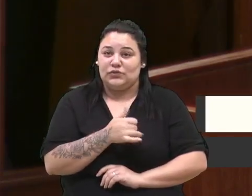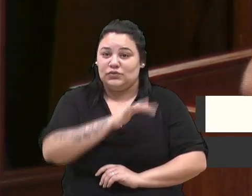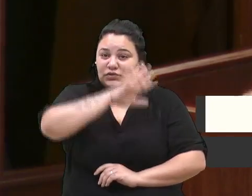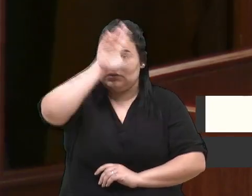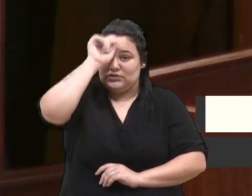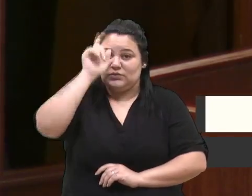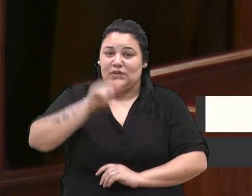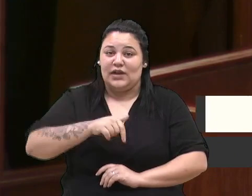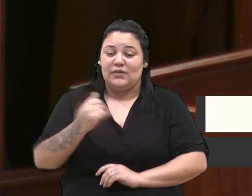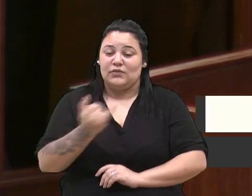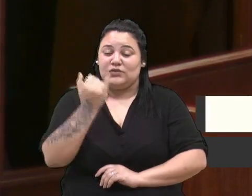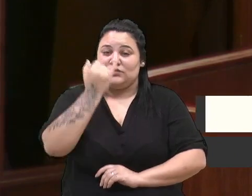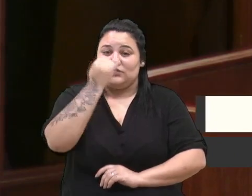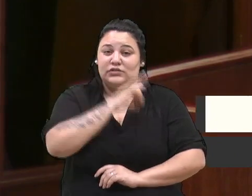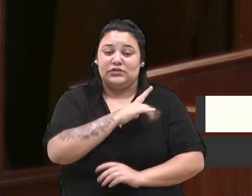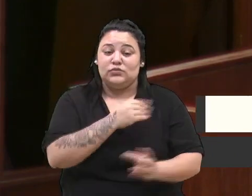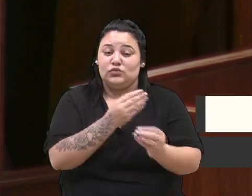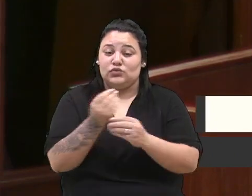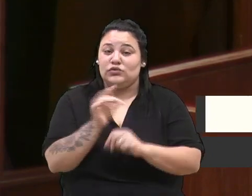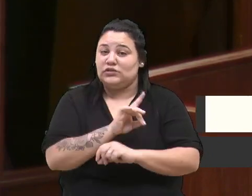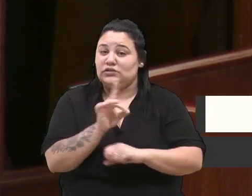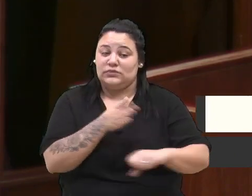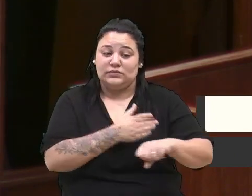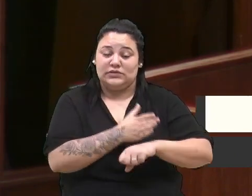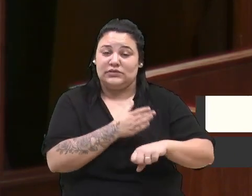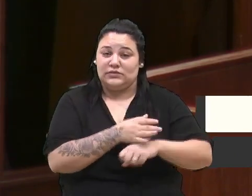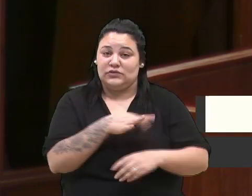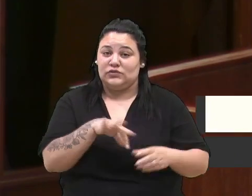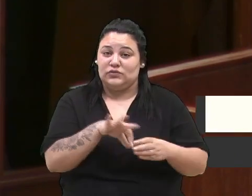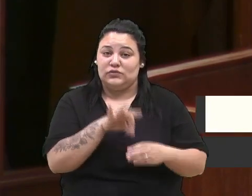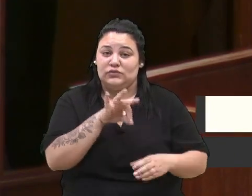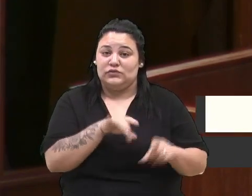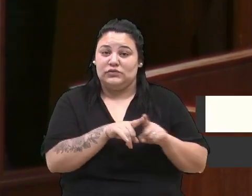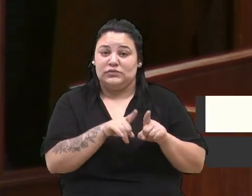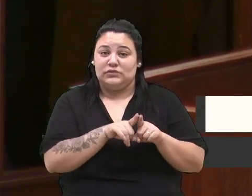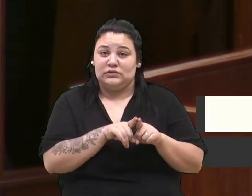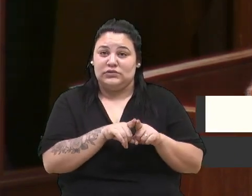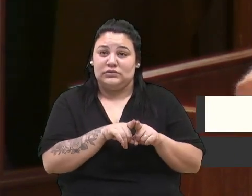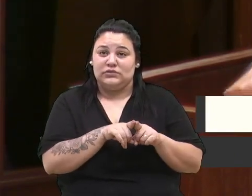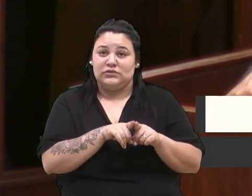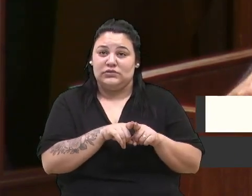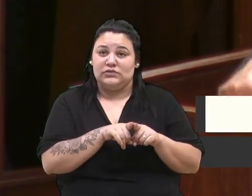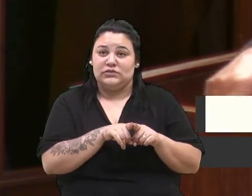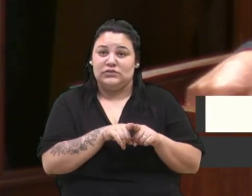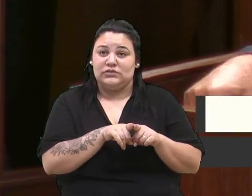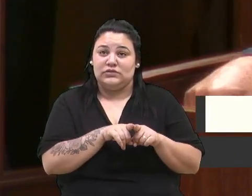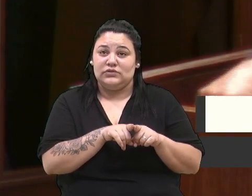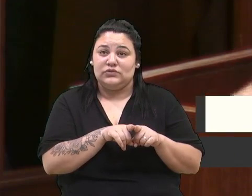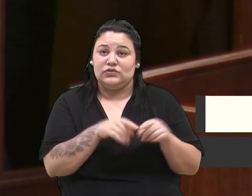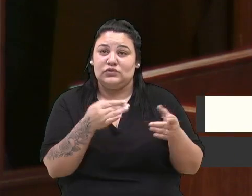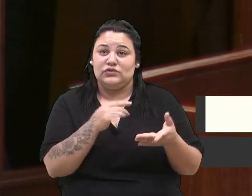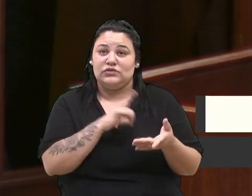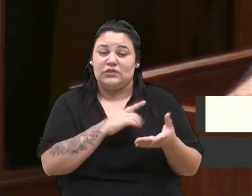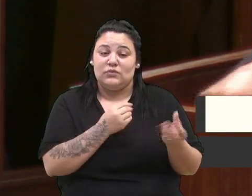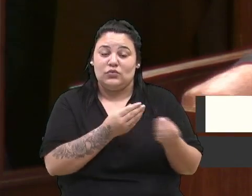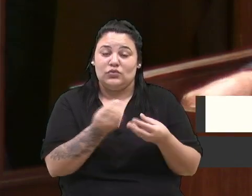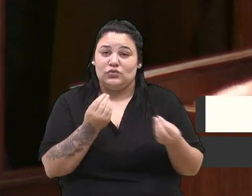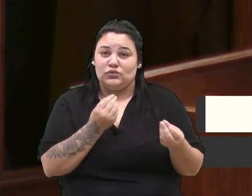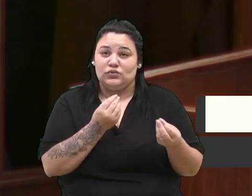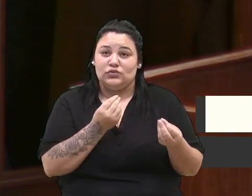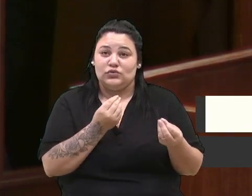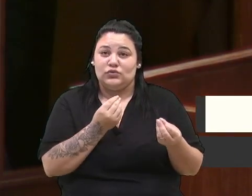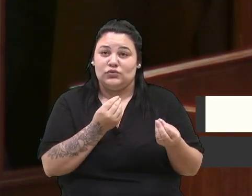nós temos muitos municípios que não fazem parte do consórcio, que hoje tem muito produtor, enfim,